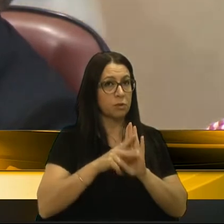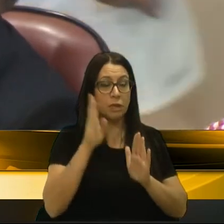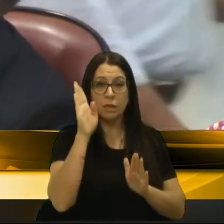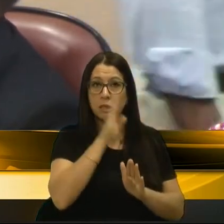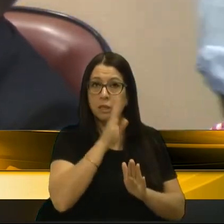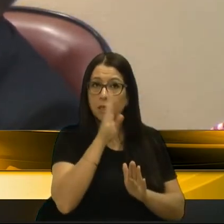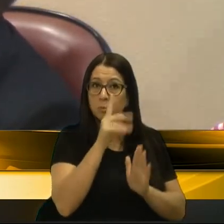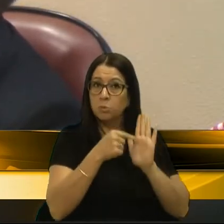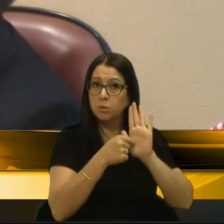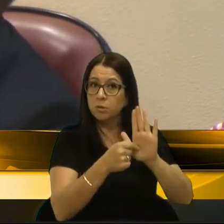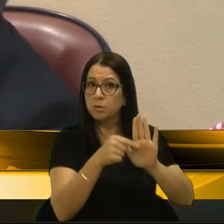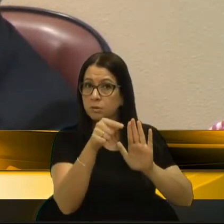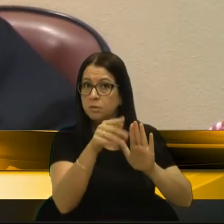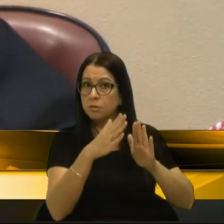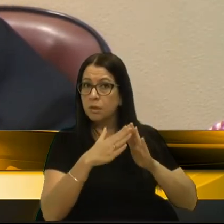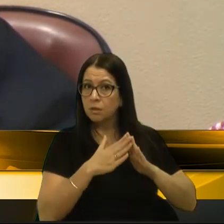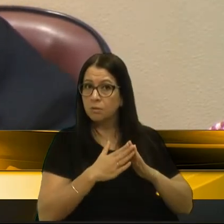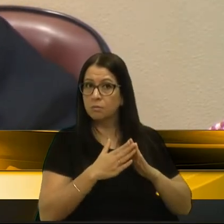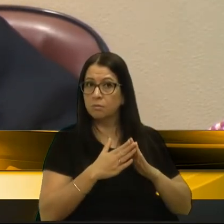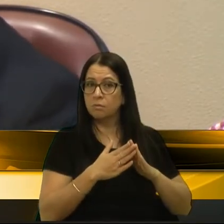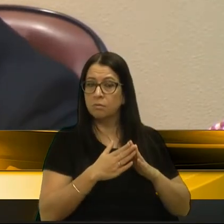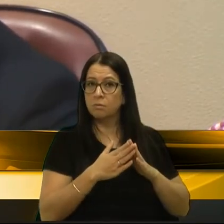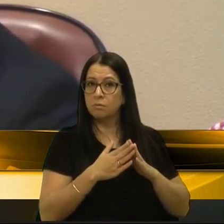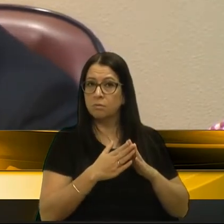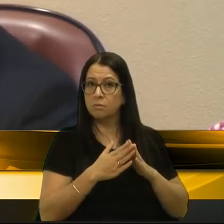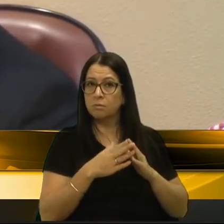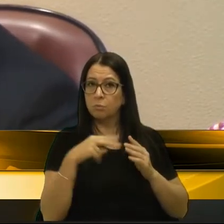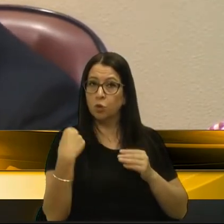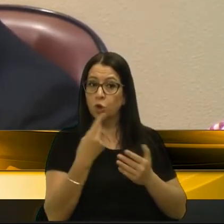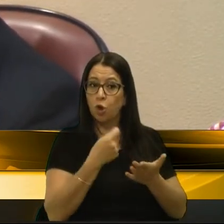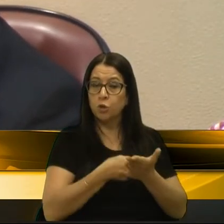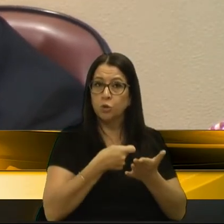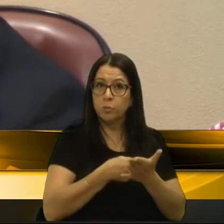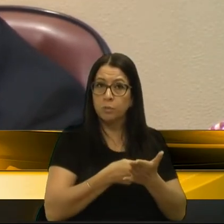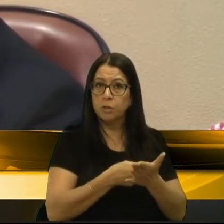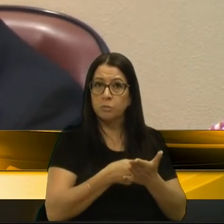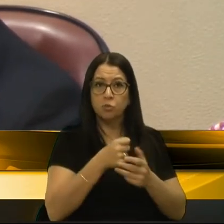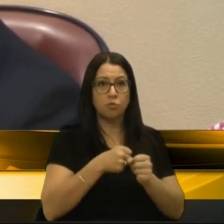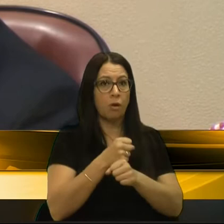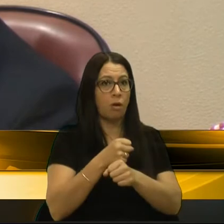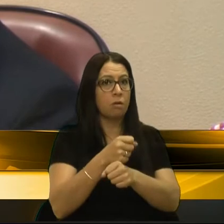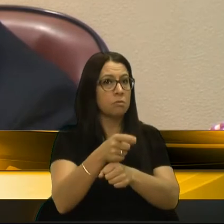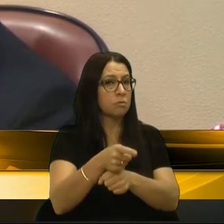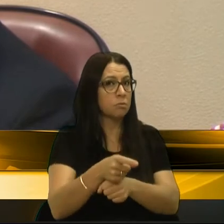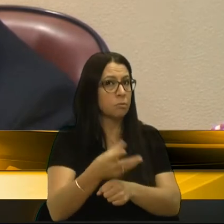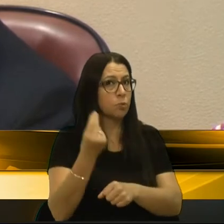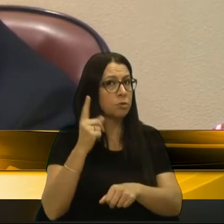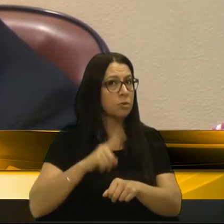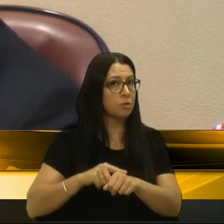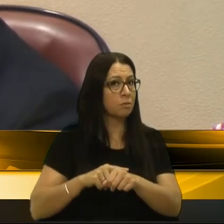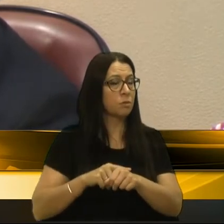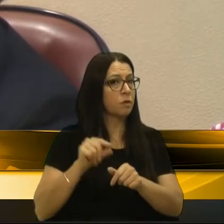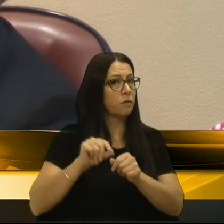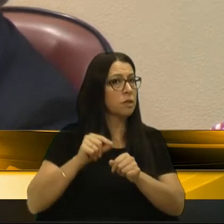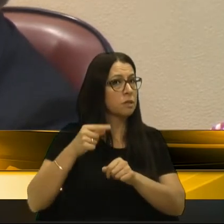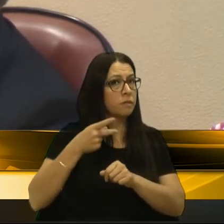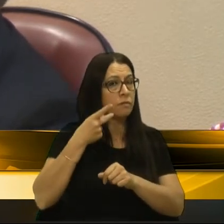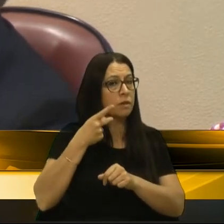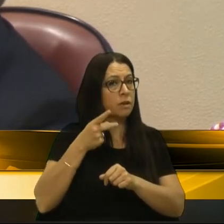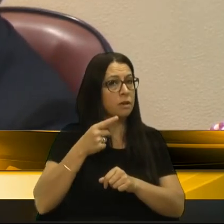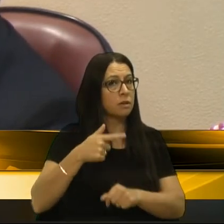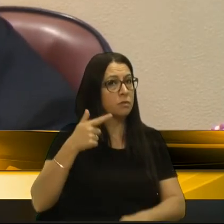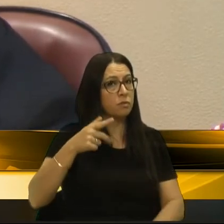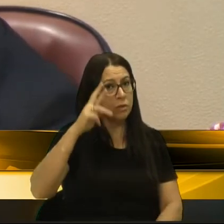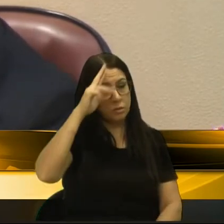urgência e apresentar nessa casa. Porque nós cobramos isso durante muitos anos aqui, muito tempo aqui. A gente fez discurso, inclusive, o